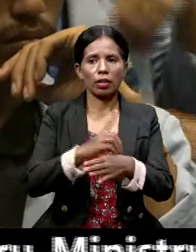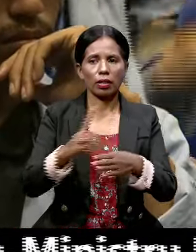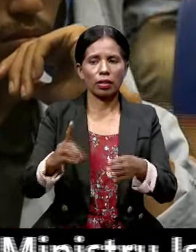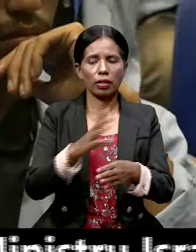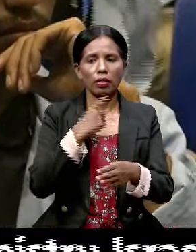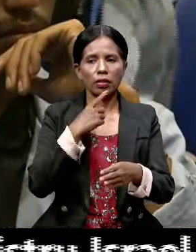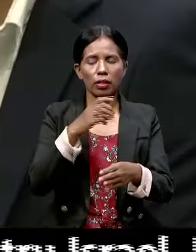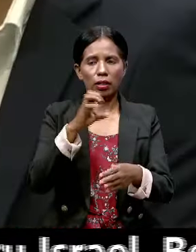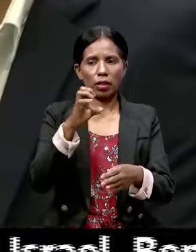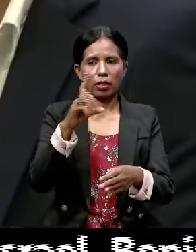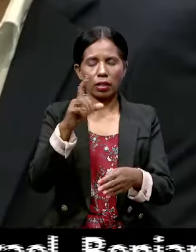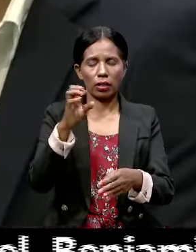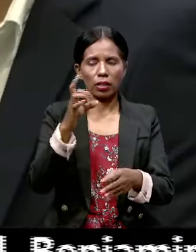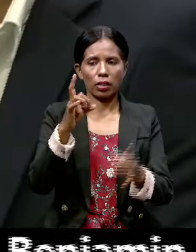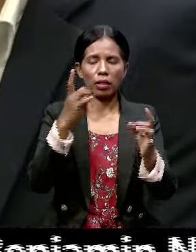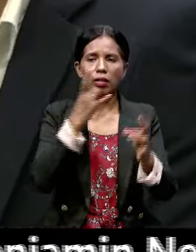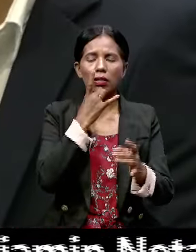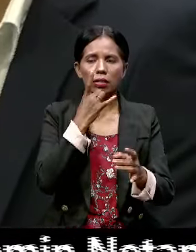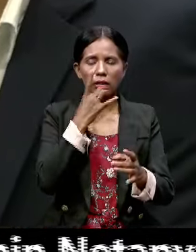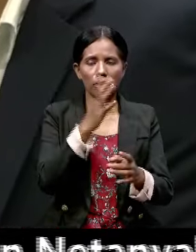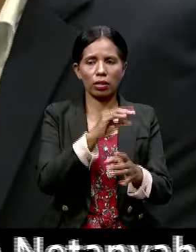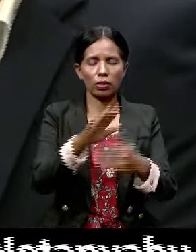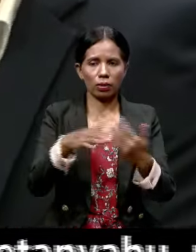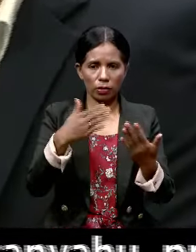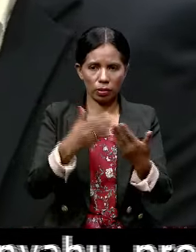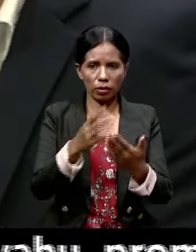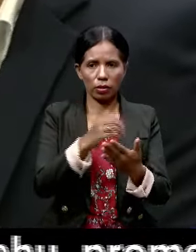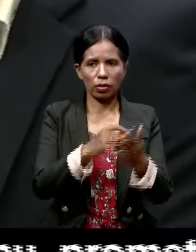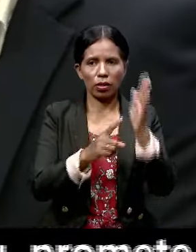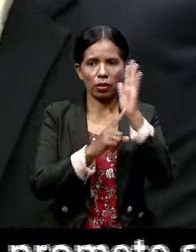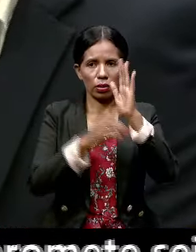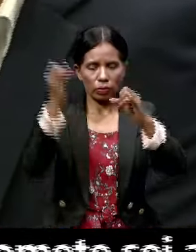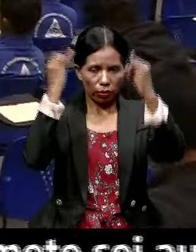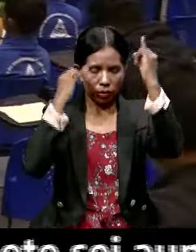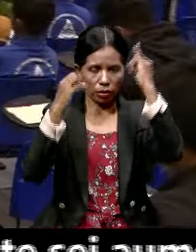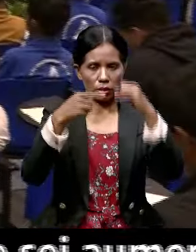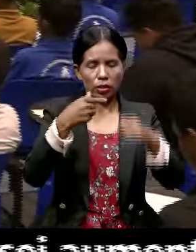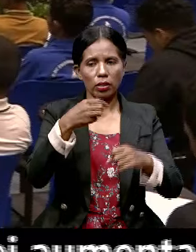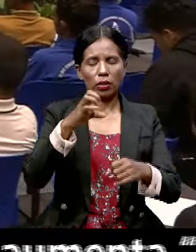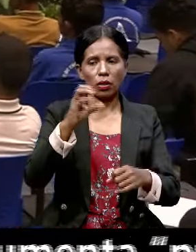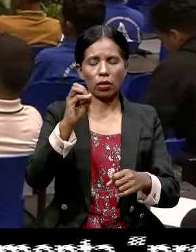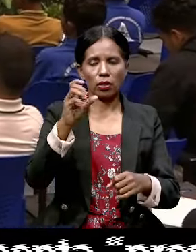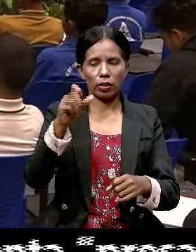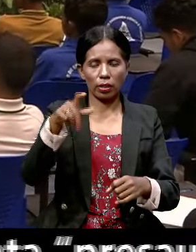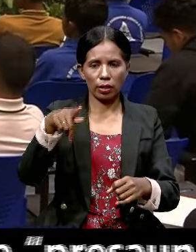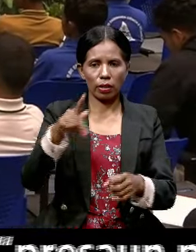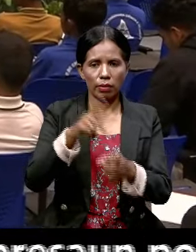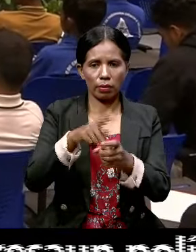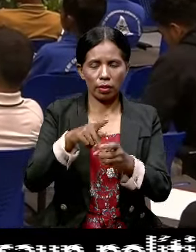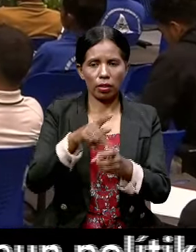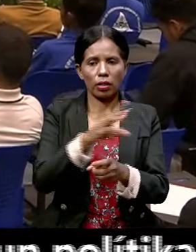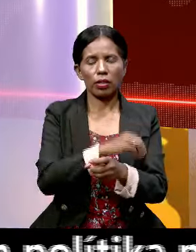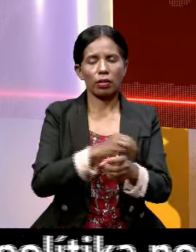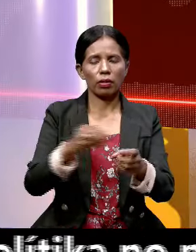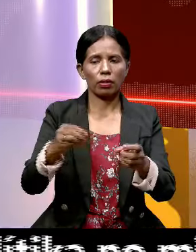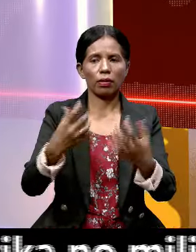Engenharia Eletrônica, Elétrica, Engenharia Civil, Informática, Geologia, Petróleo no Mecânica.